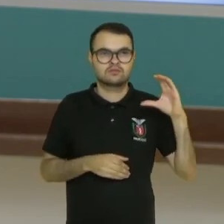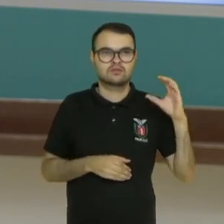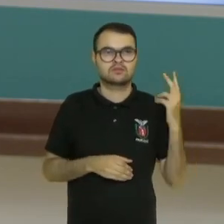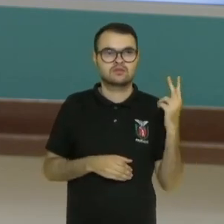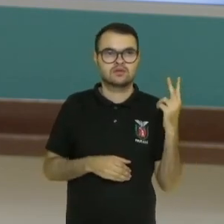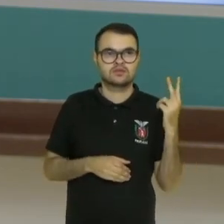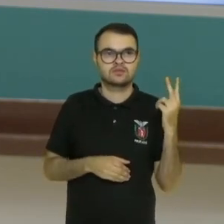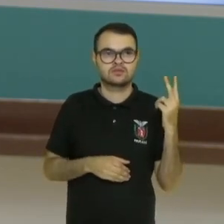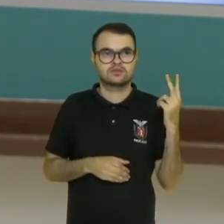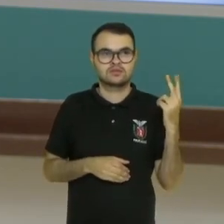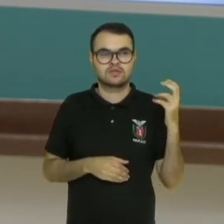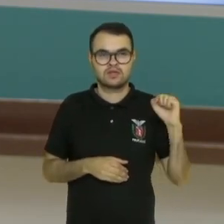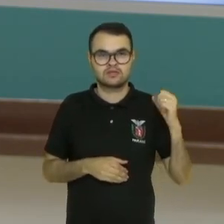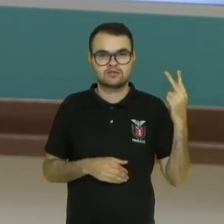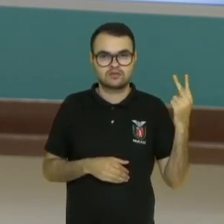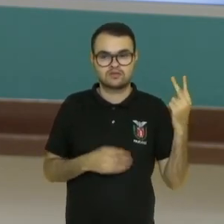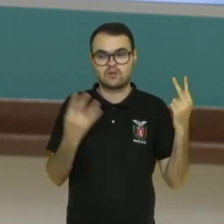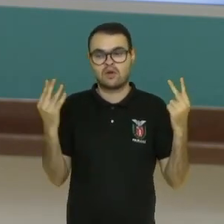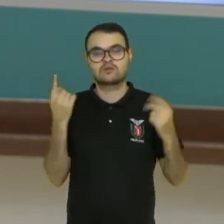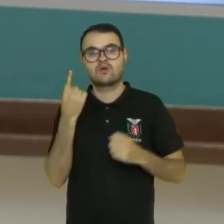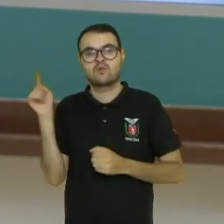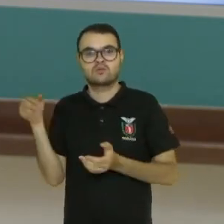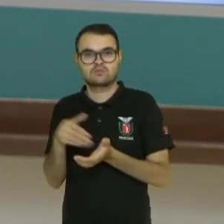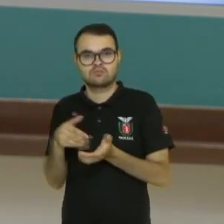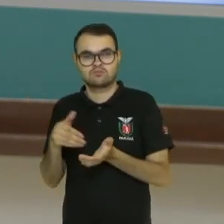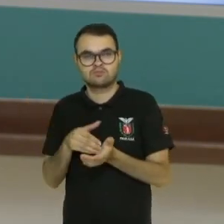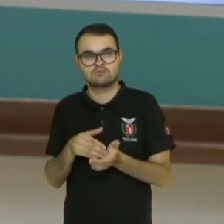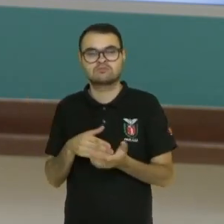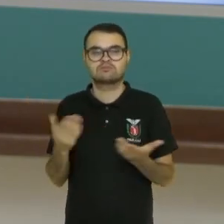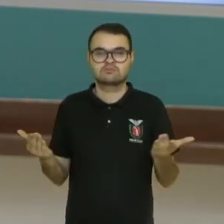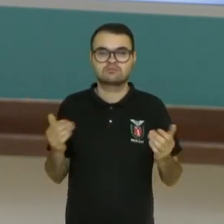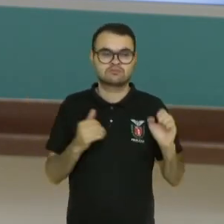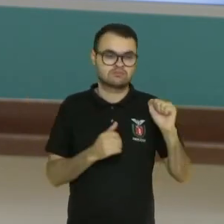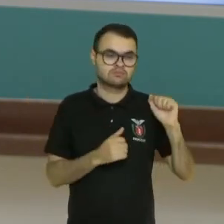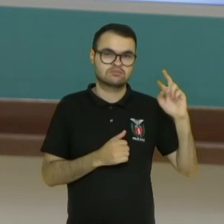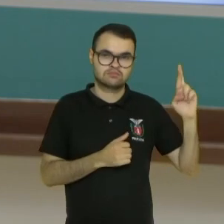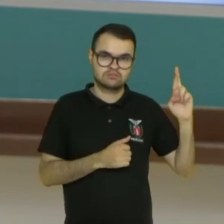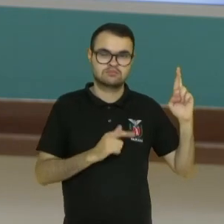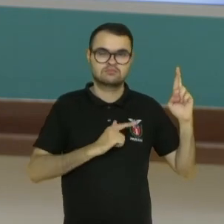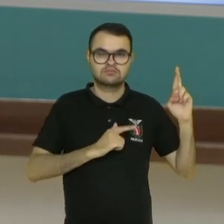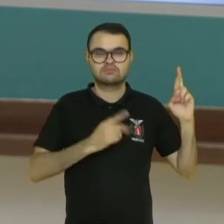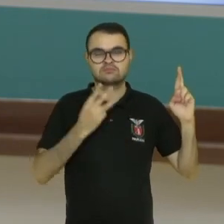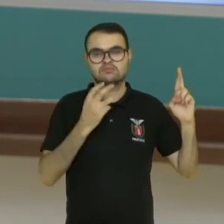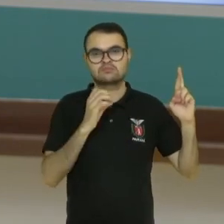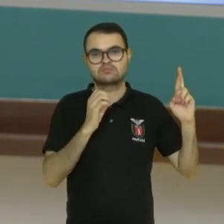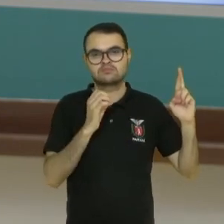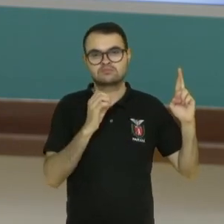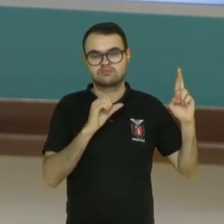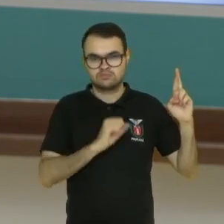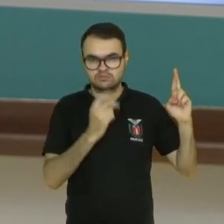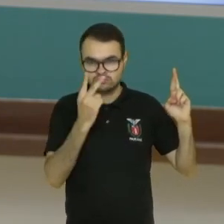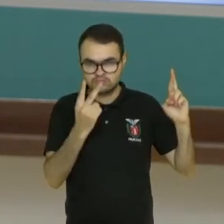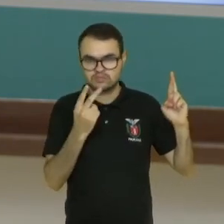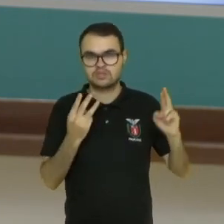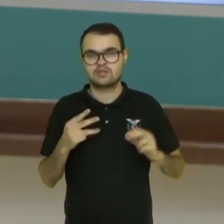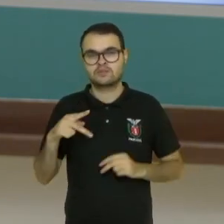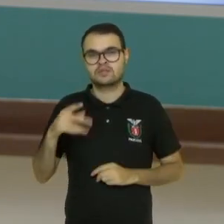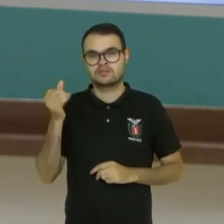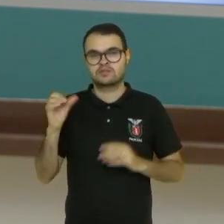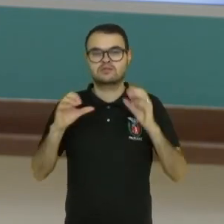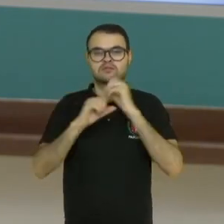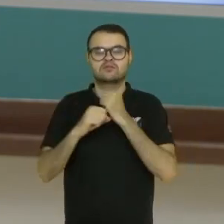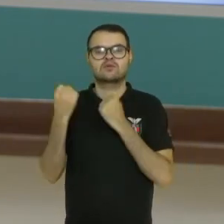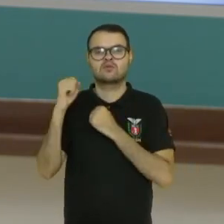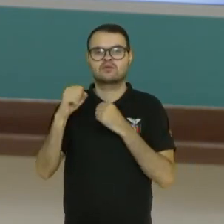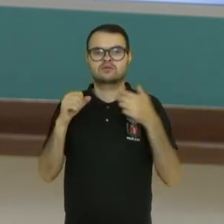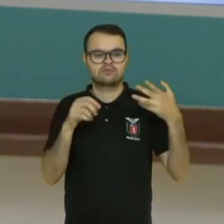2s2, 2p6, 4 na última camada. No caso do argônio, ele tem 3s2, 3p6. Então, 6, 7, 8.